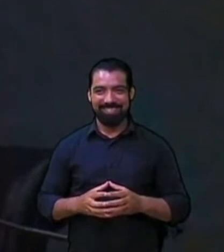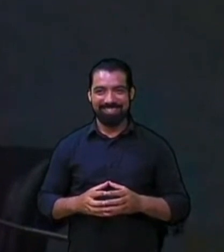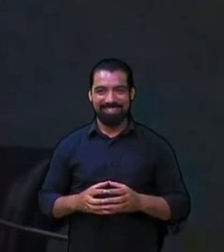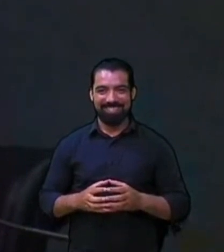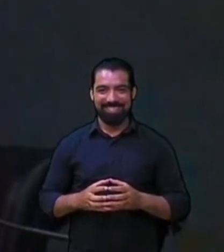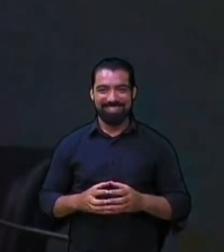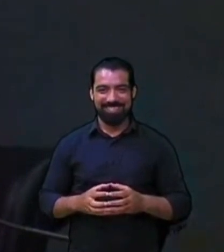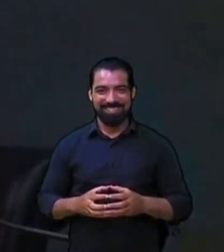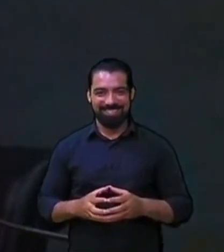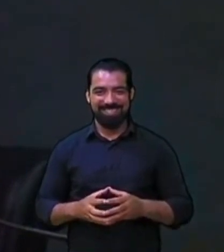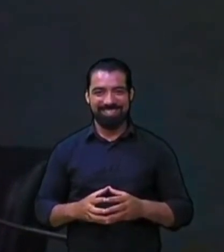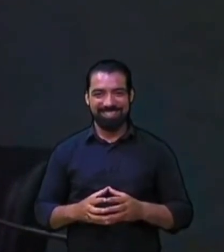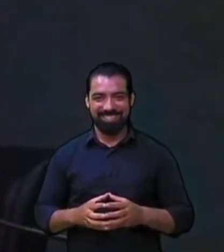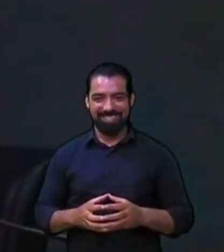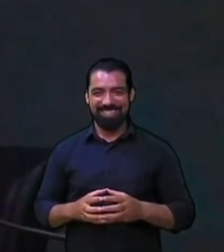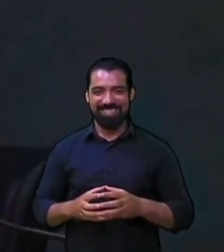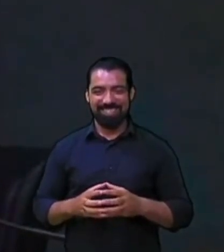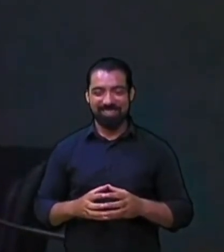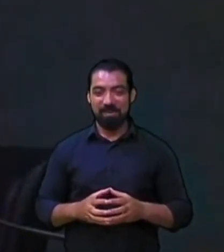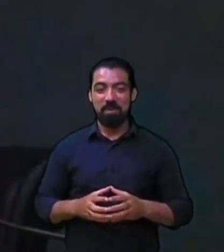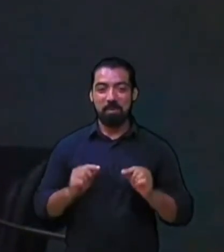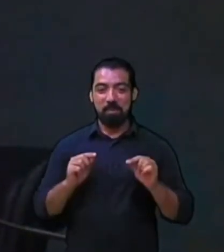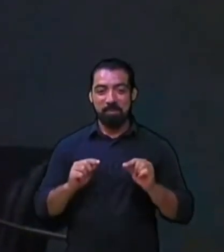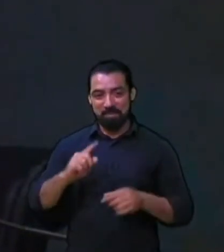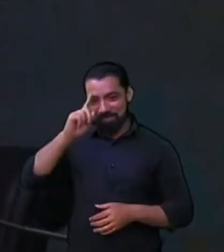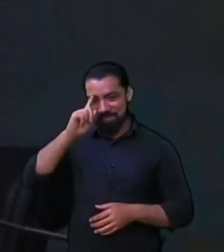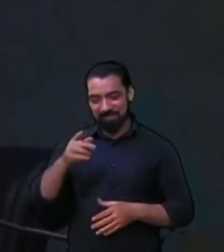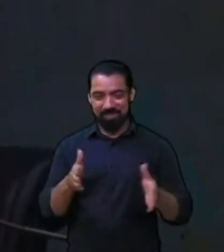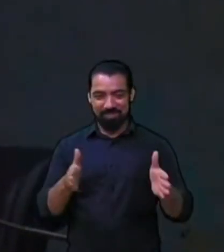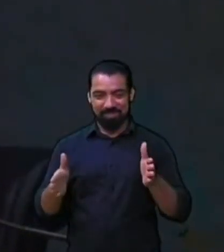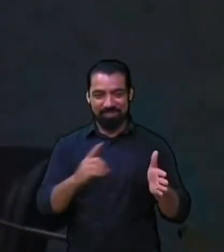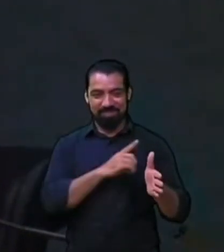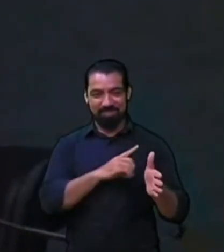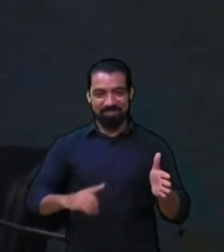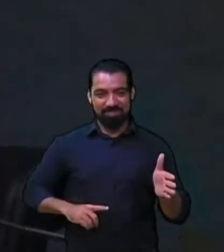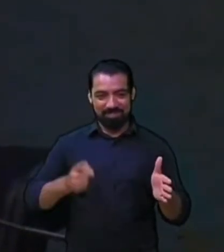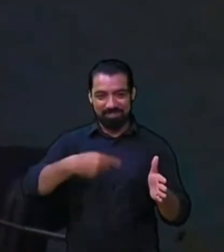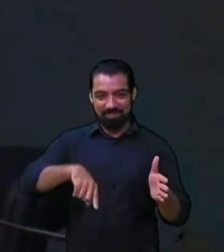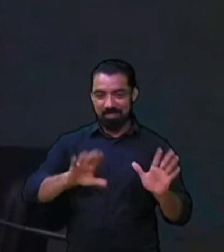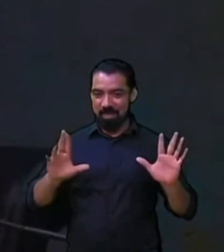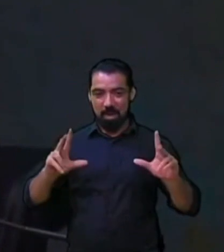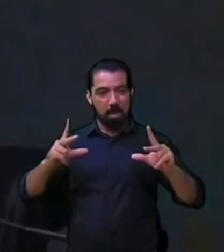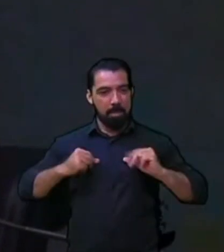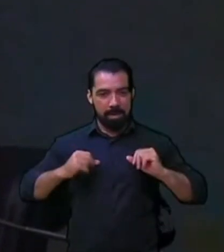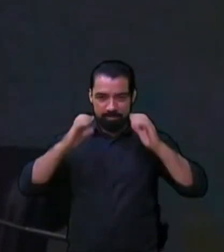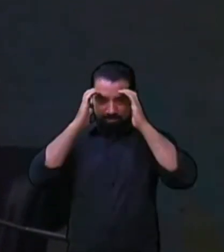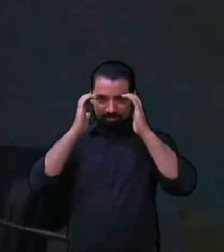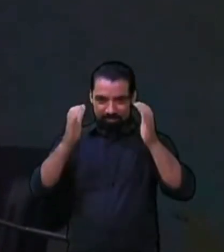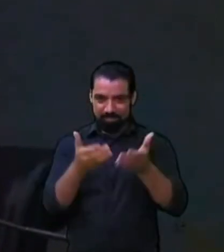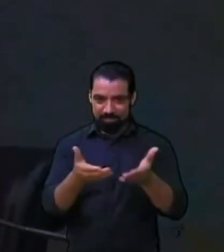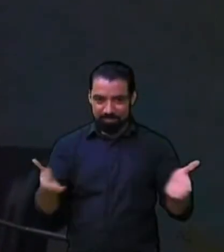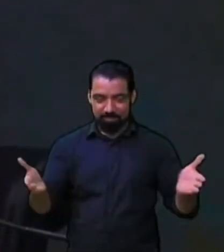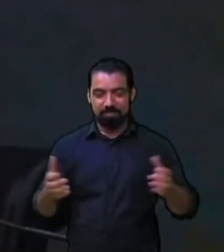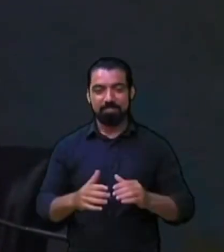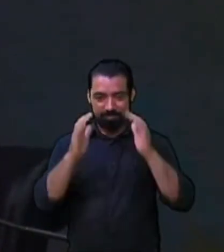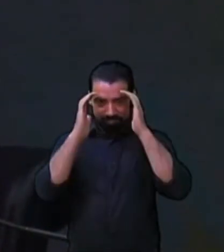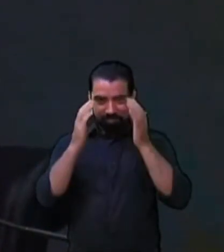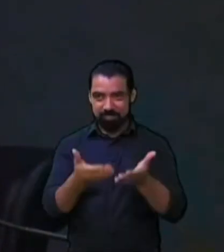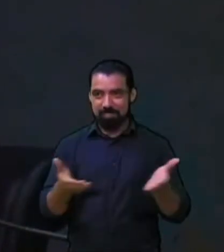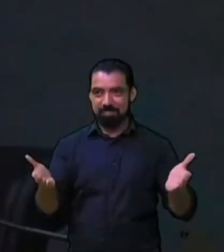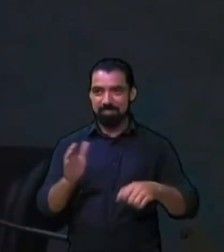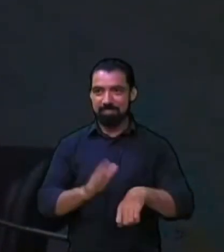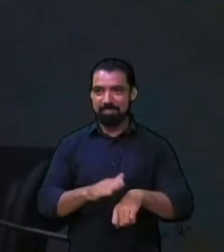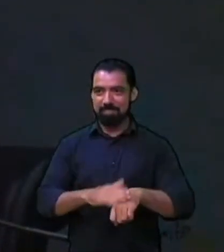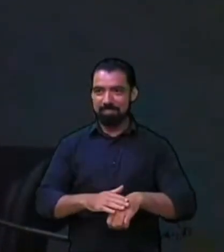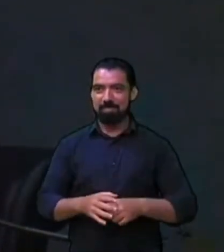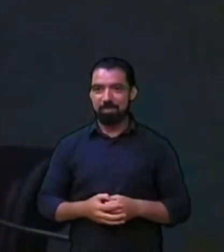caçar mandato de Deputado os colegas e eu não quero entrar no mérito por respeito aos demais os colegas